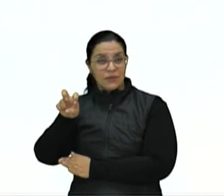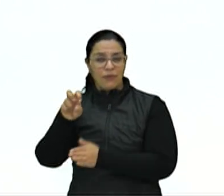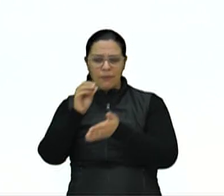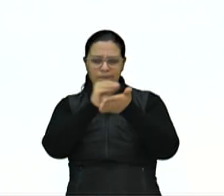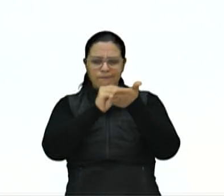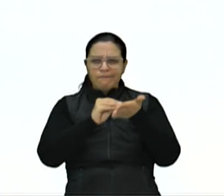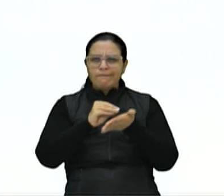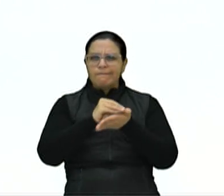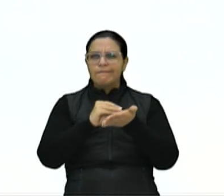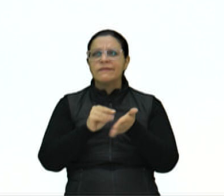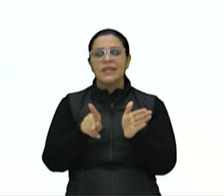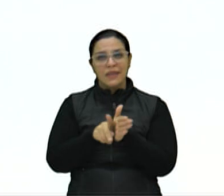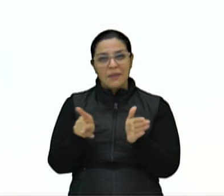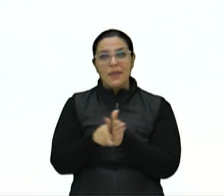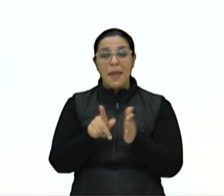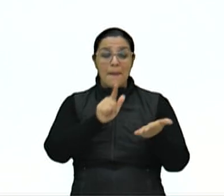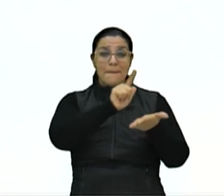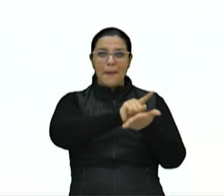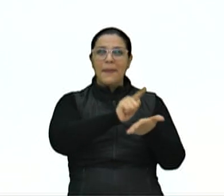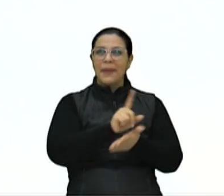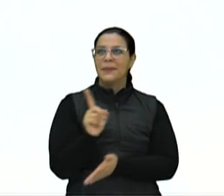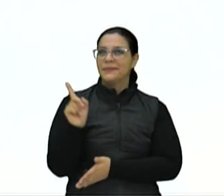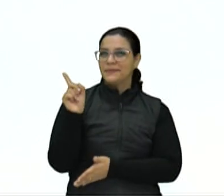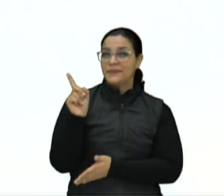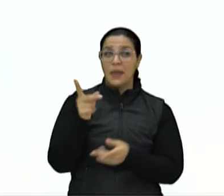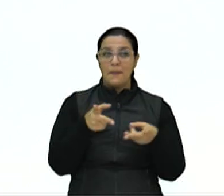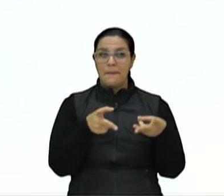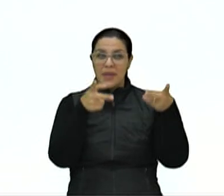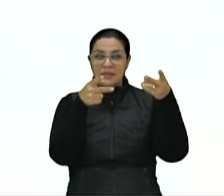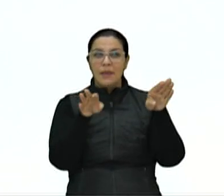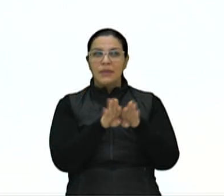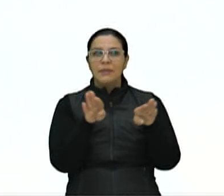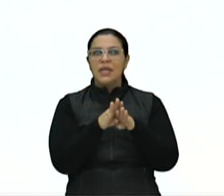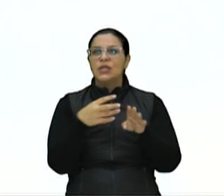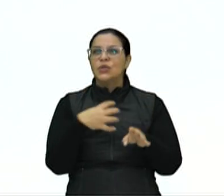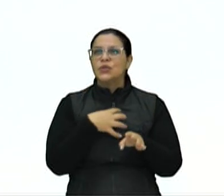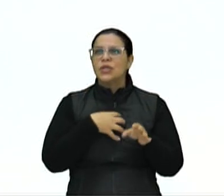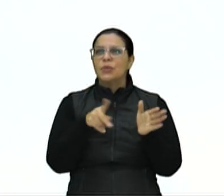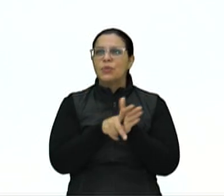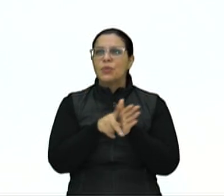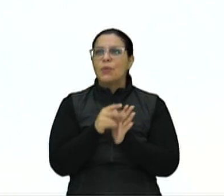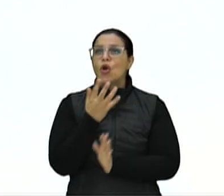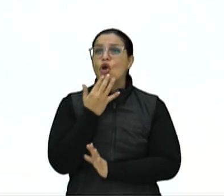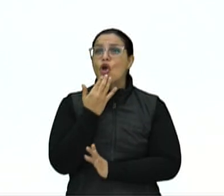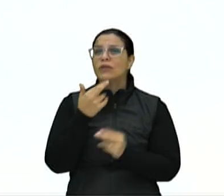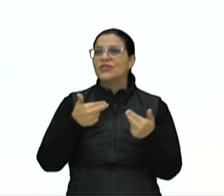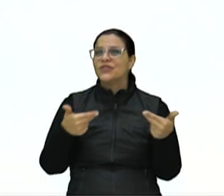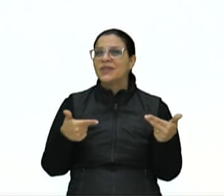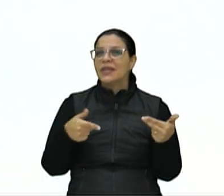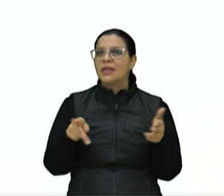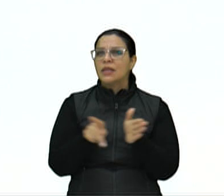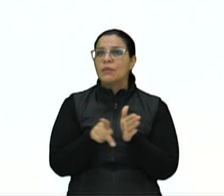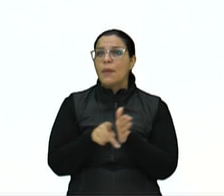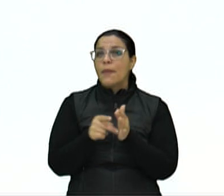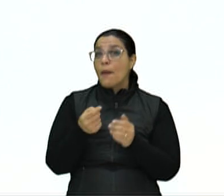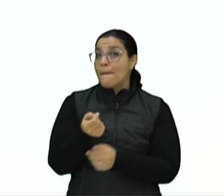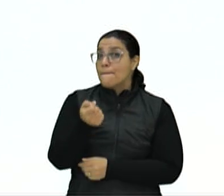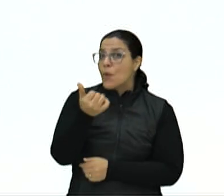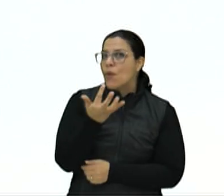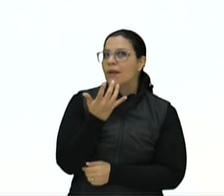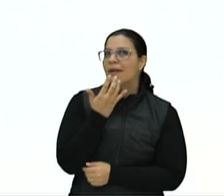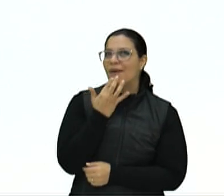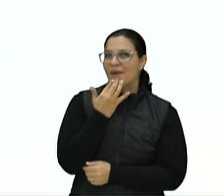e é uma aquarela sobre um papel. Observem como ele explora as diferentes tonalidades com poucas